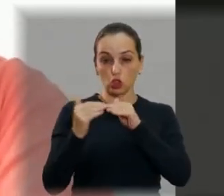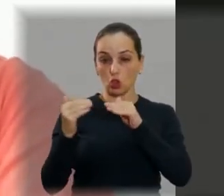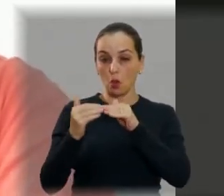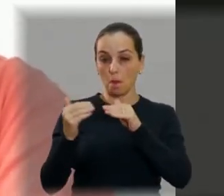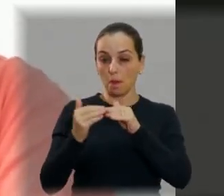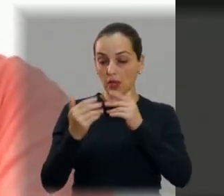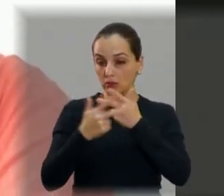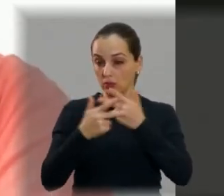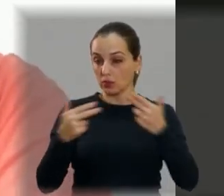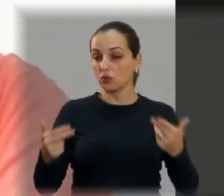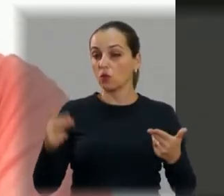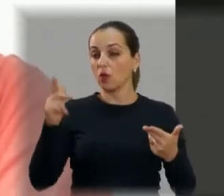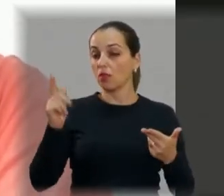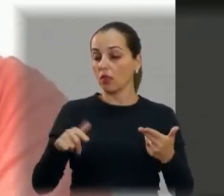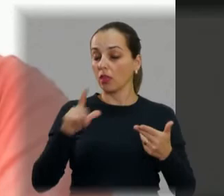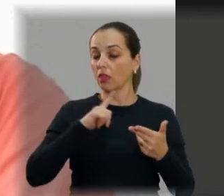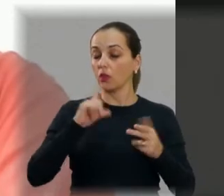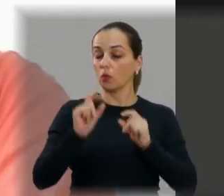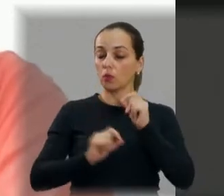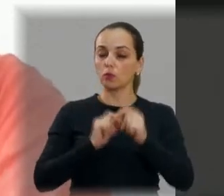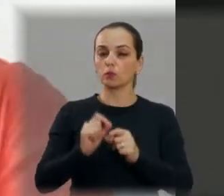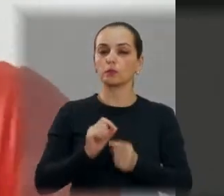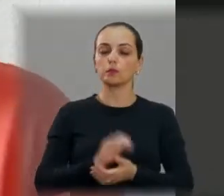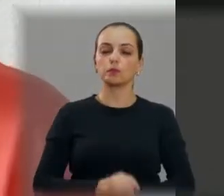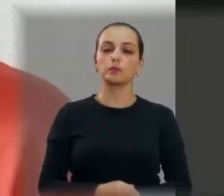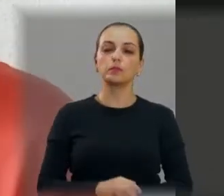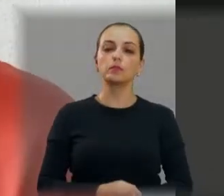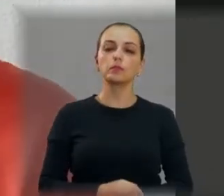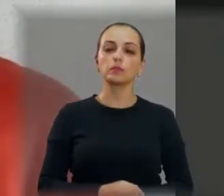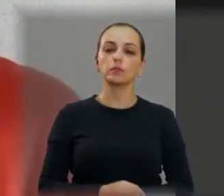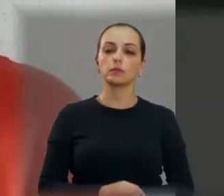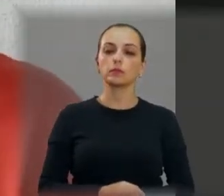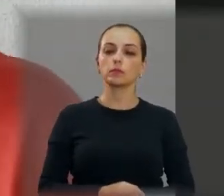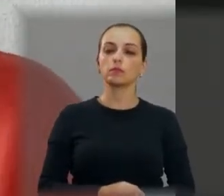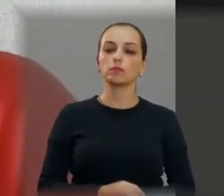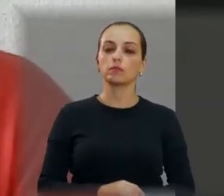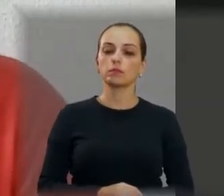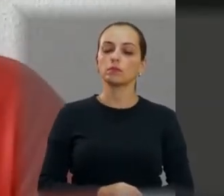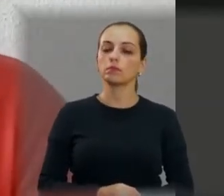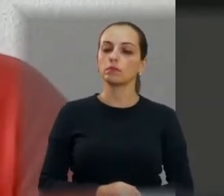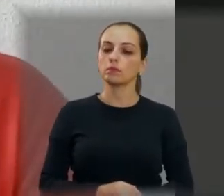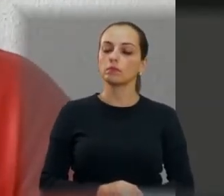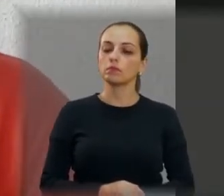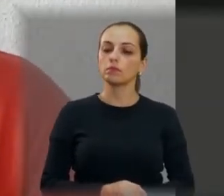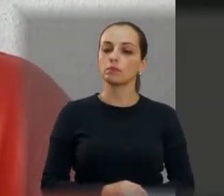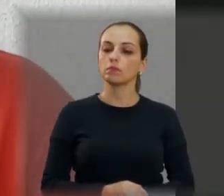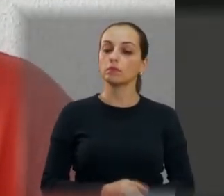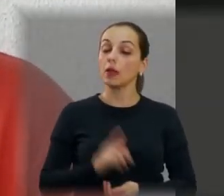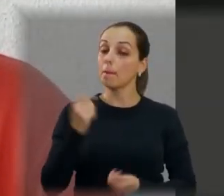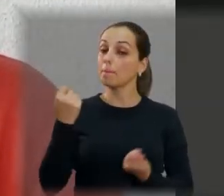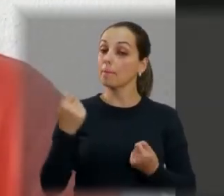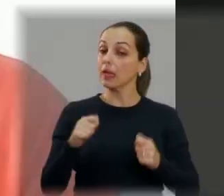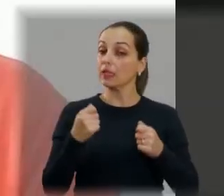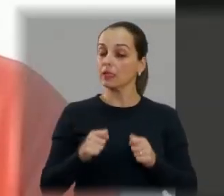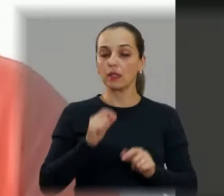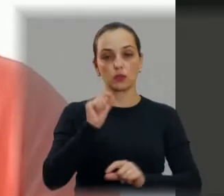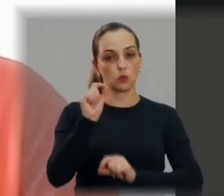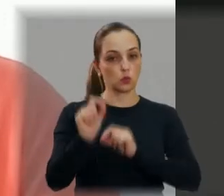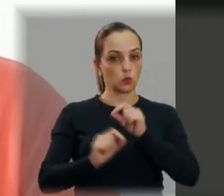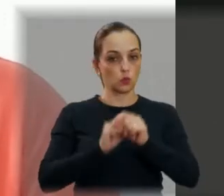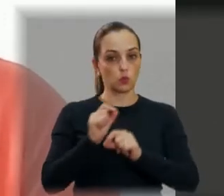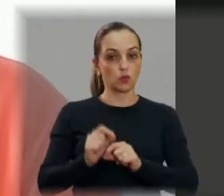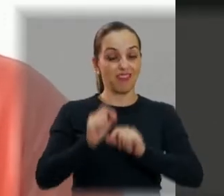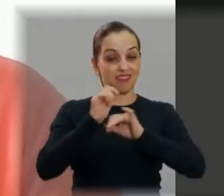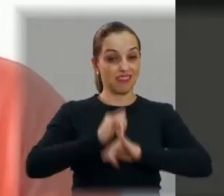pude acompanhar nas escolas. E ela disse que precisa ser feito urgentemente, até falei, fiz